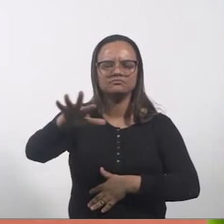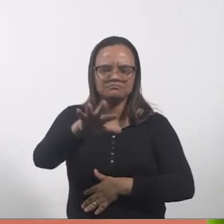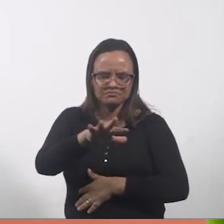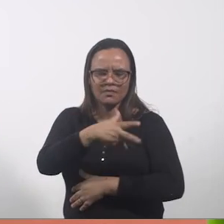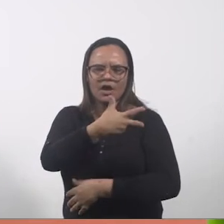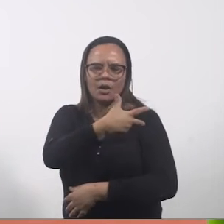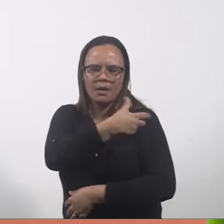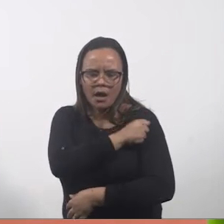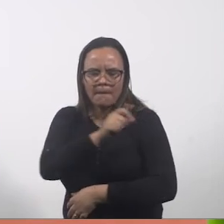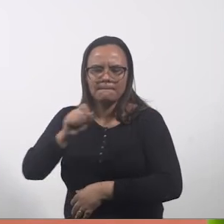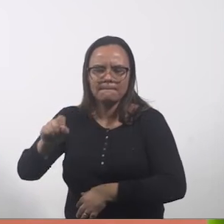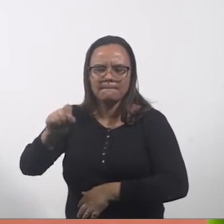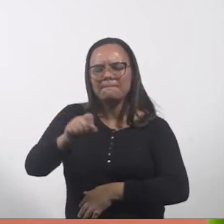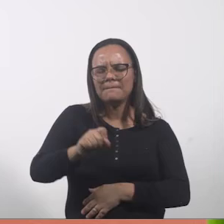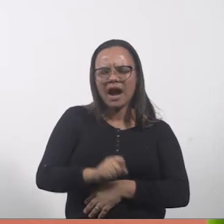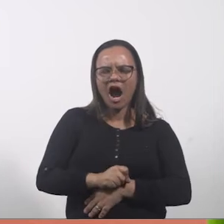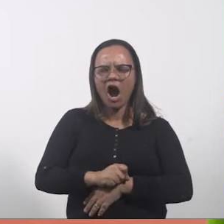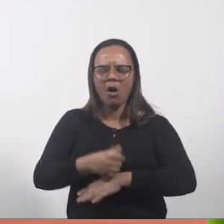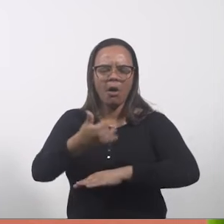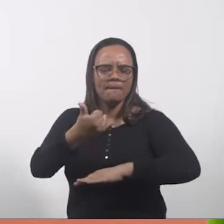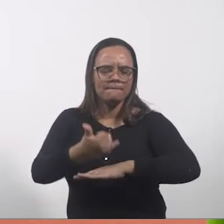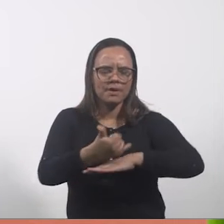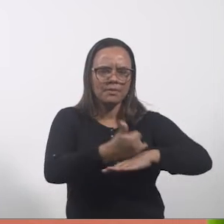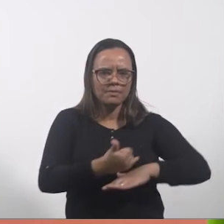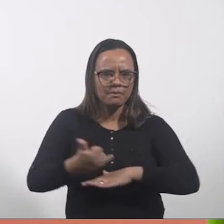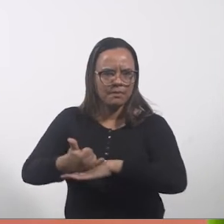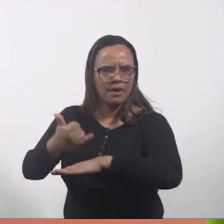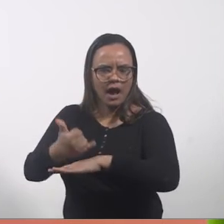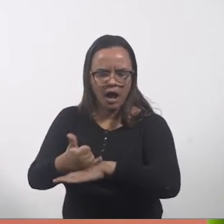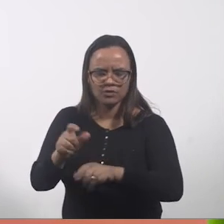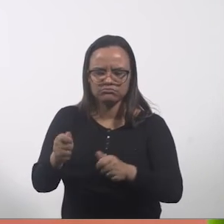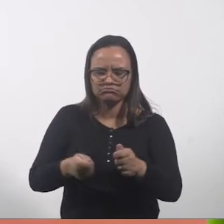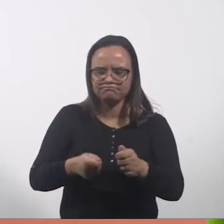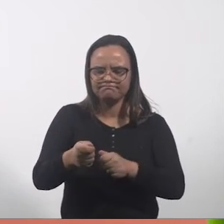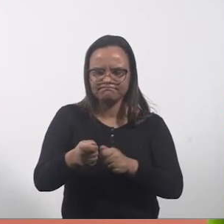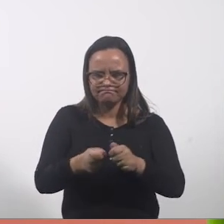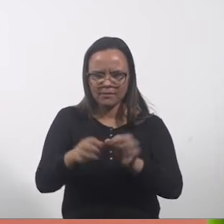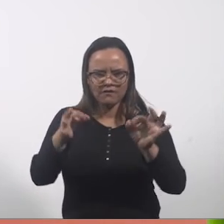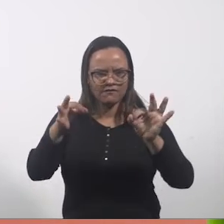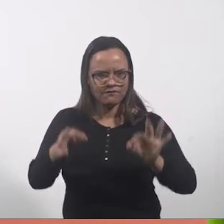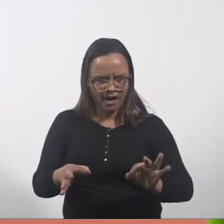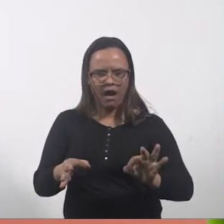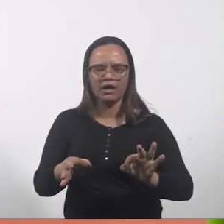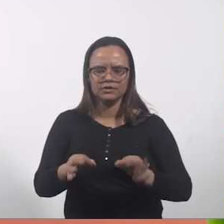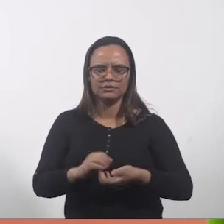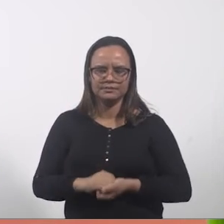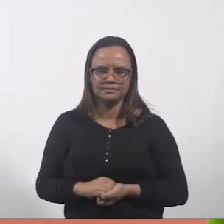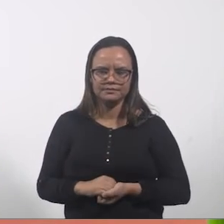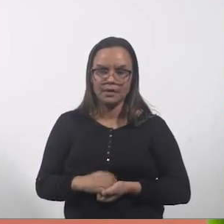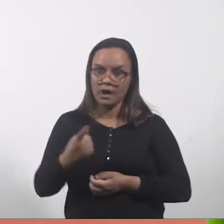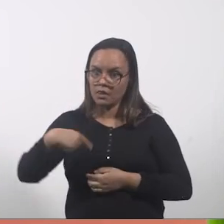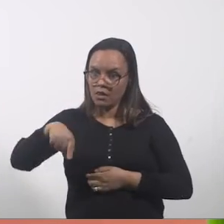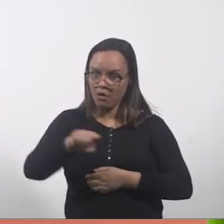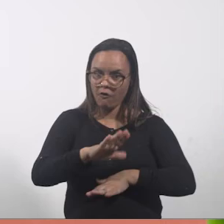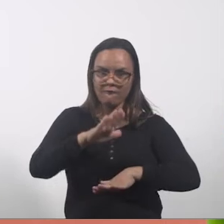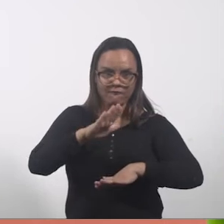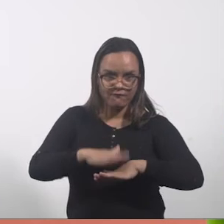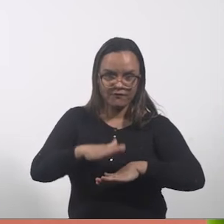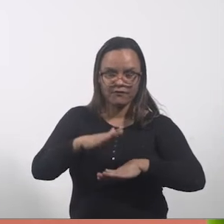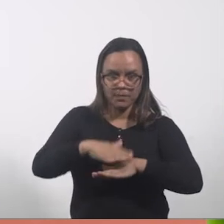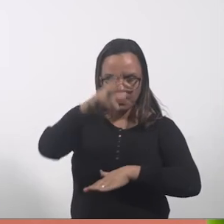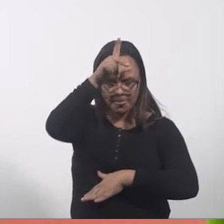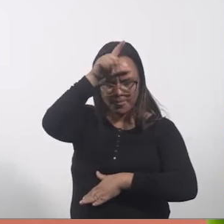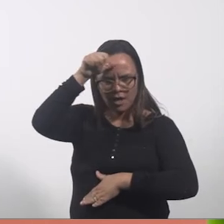As nossas unidades, as UBS e também os drive-thrus que ainda funcionam, dão perfeitamente conta disso. Estamos fazendo, a Prefeitura,